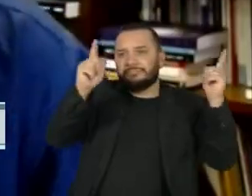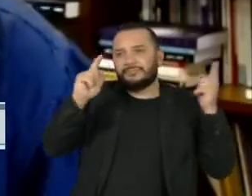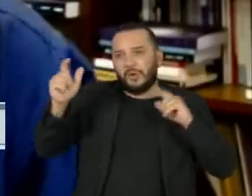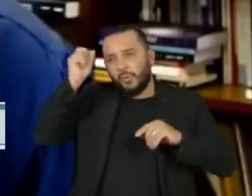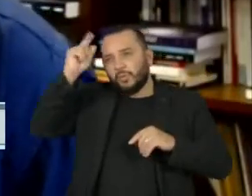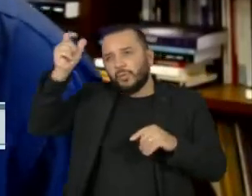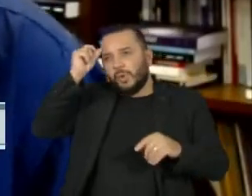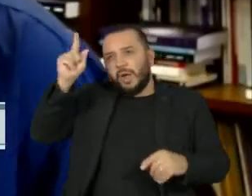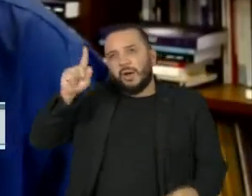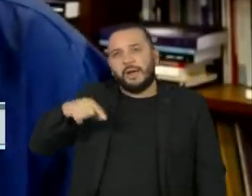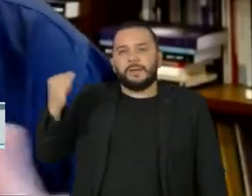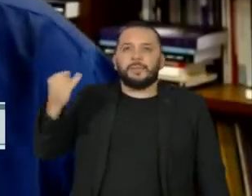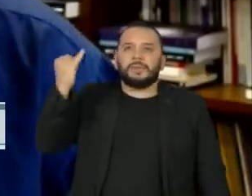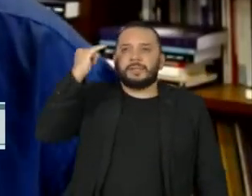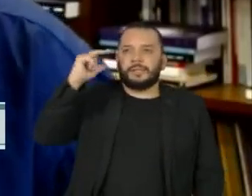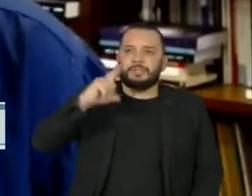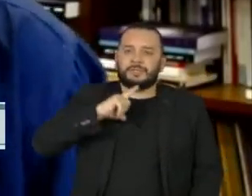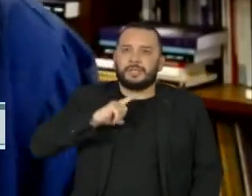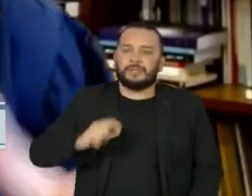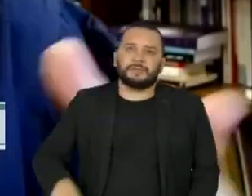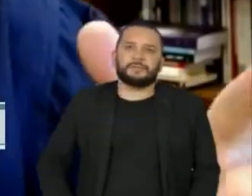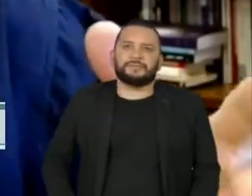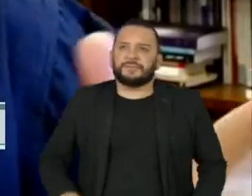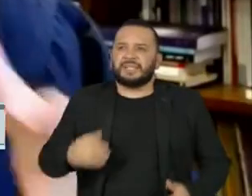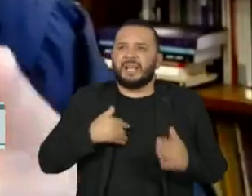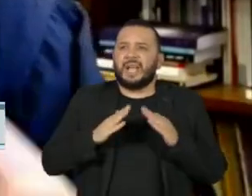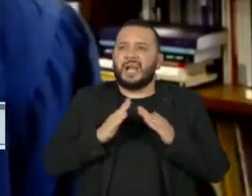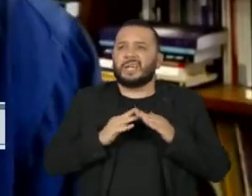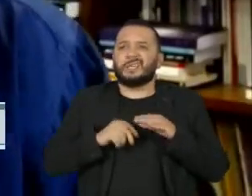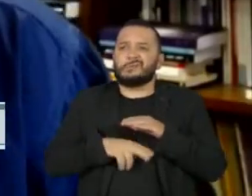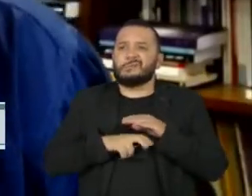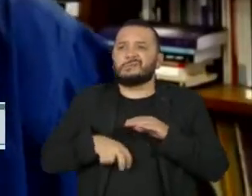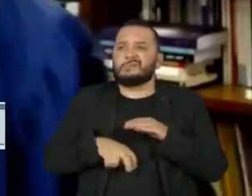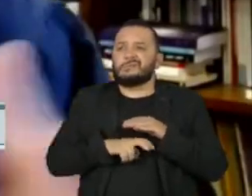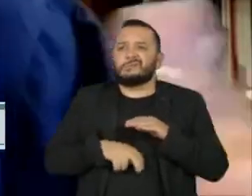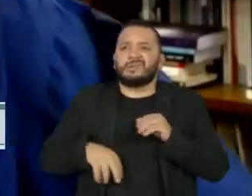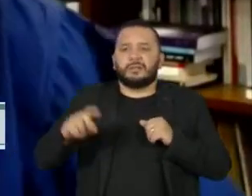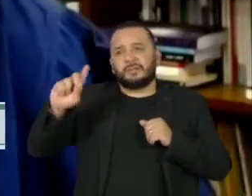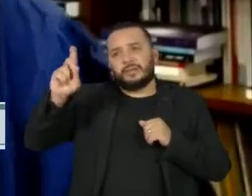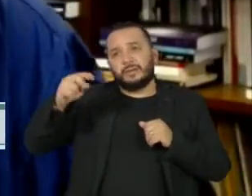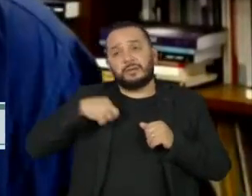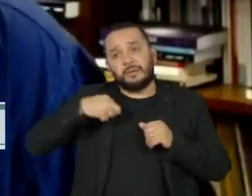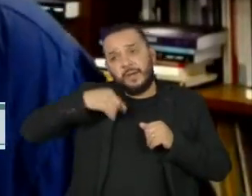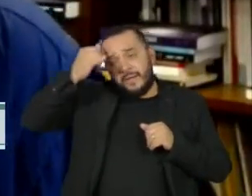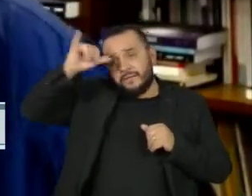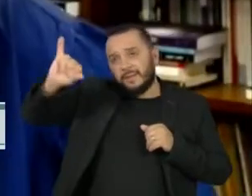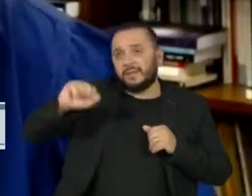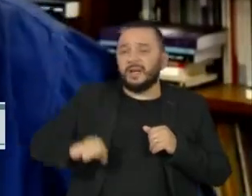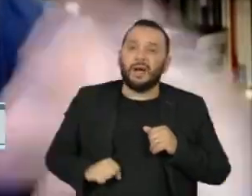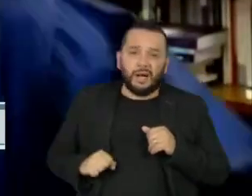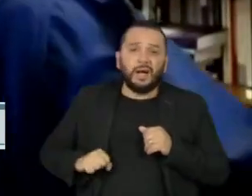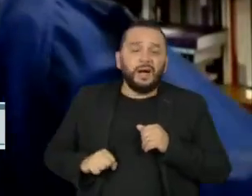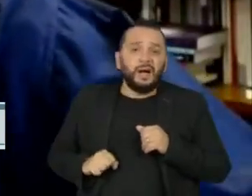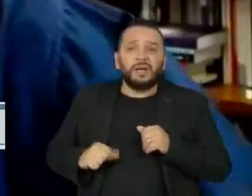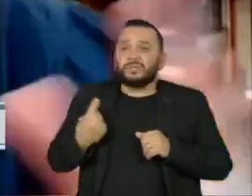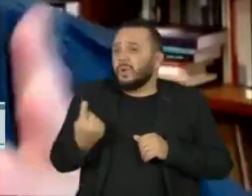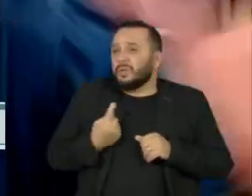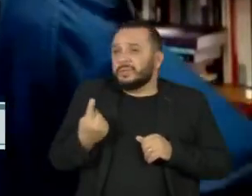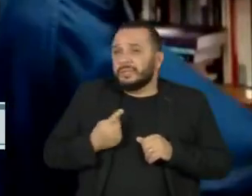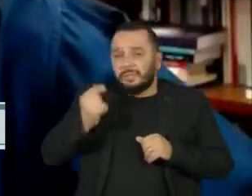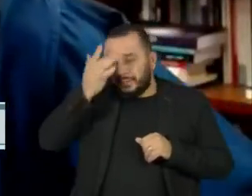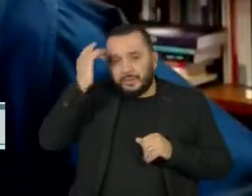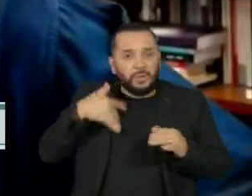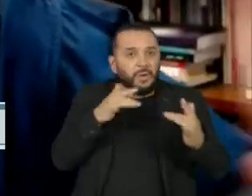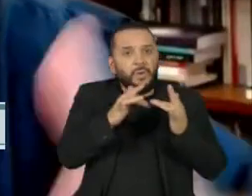tantos reforçam, não ficar em casa. Por que a gente diz isso? Para evitar o isolamento e para colocar a pessoa